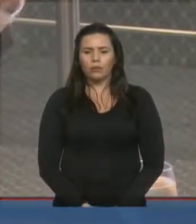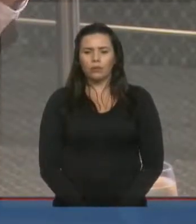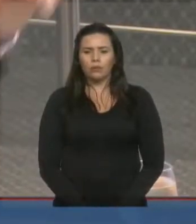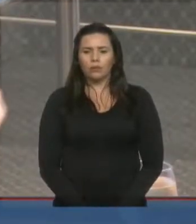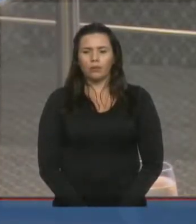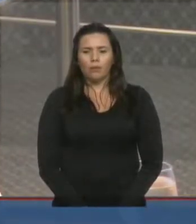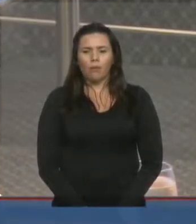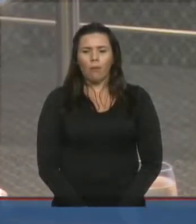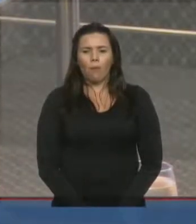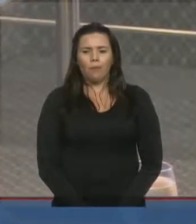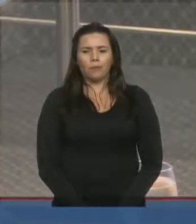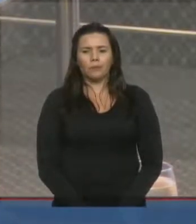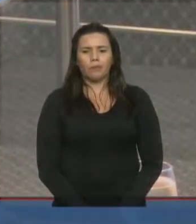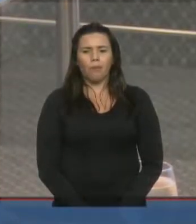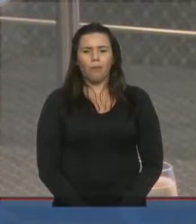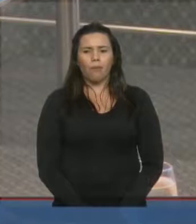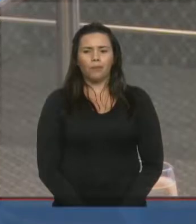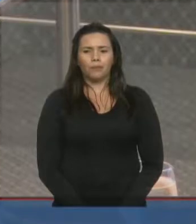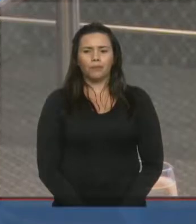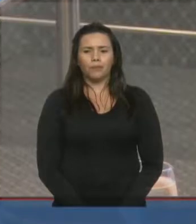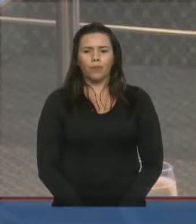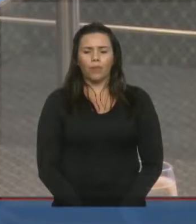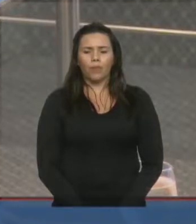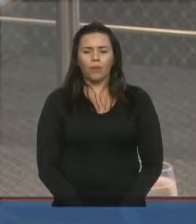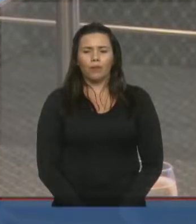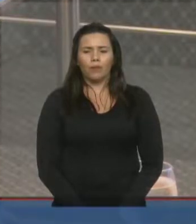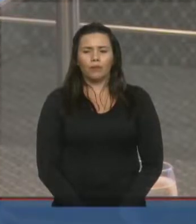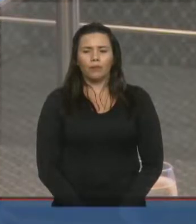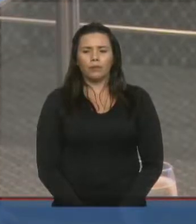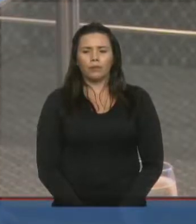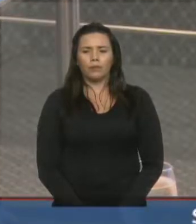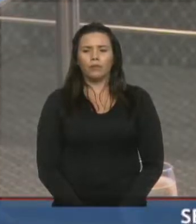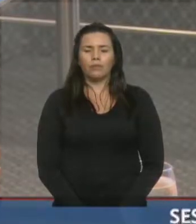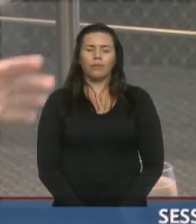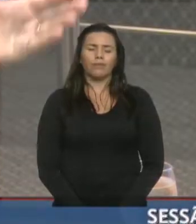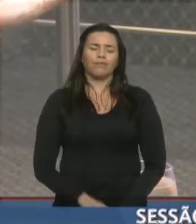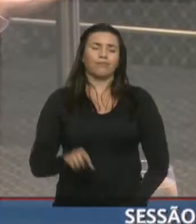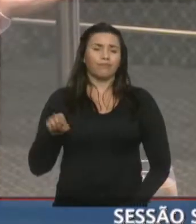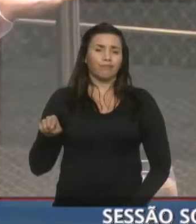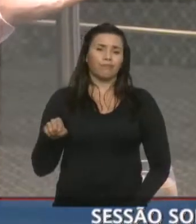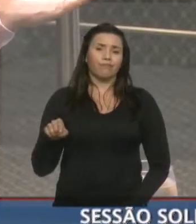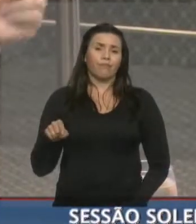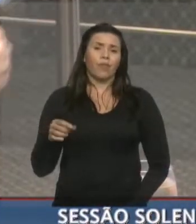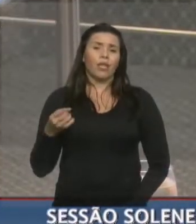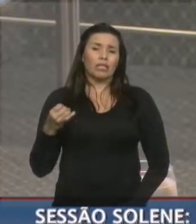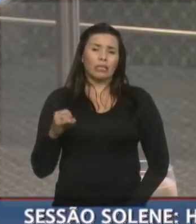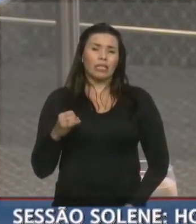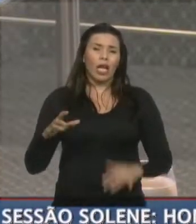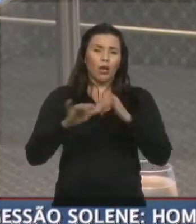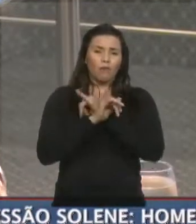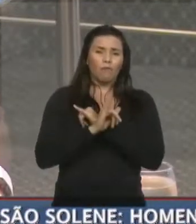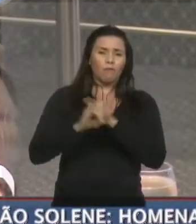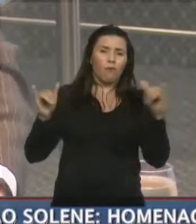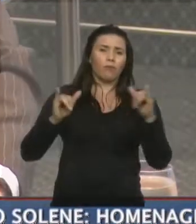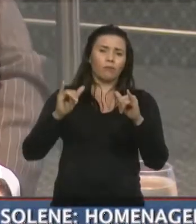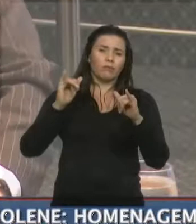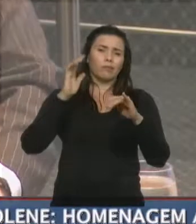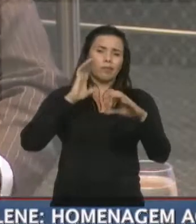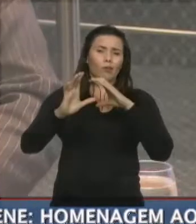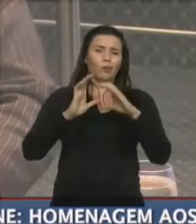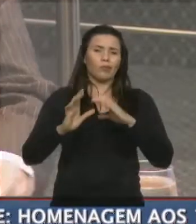né, totalmente acabado perante a opinião pública, até que se prove